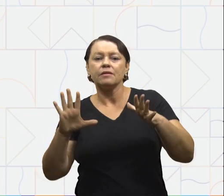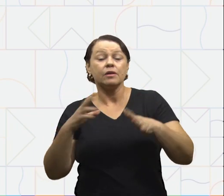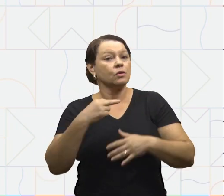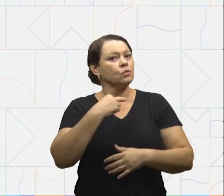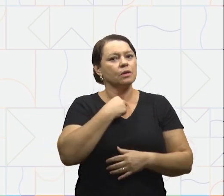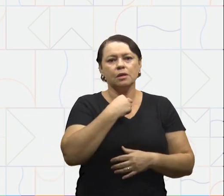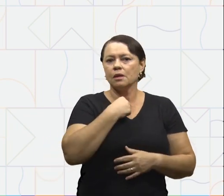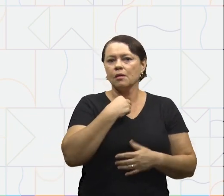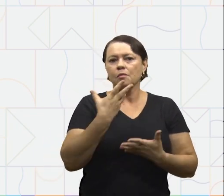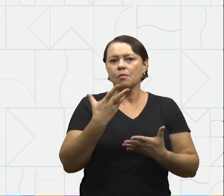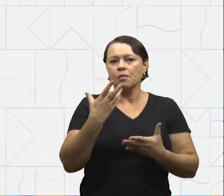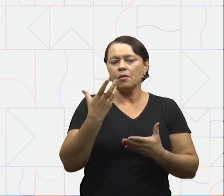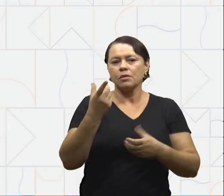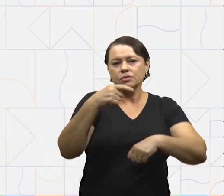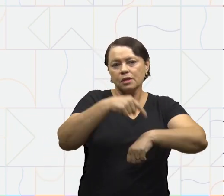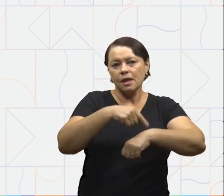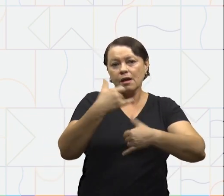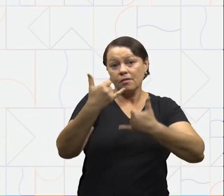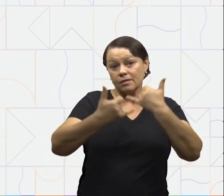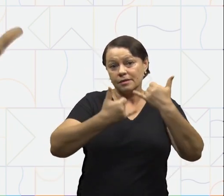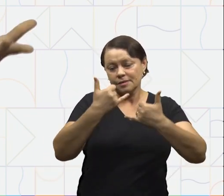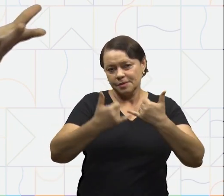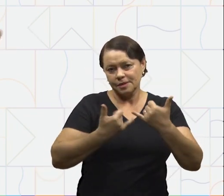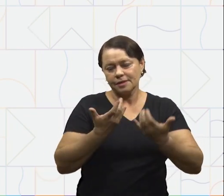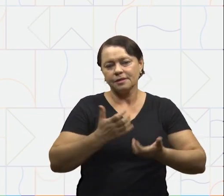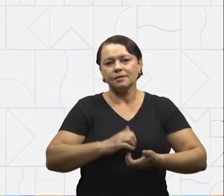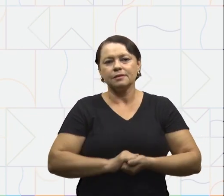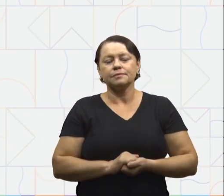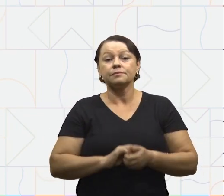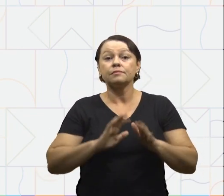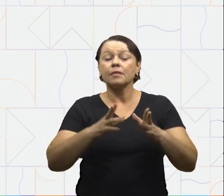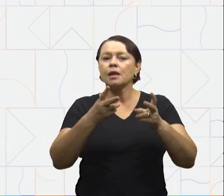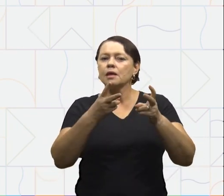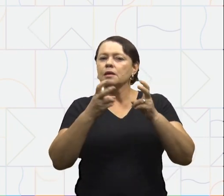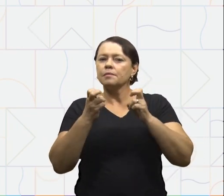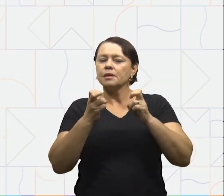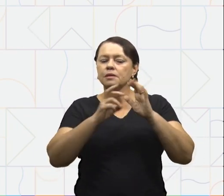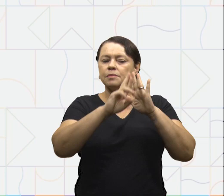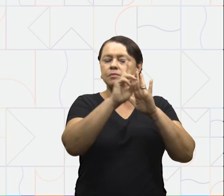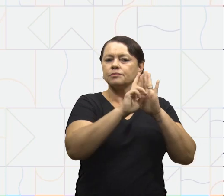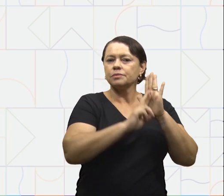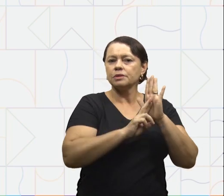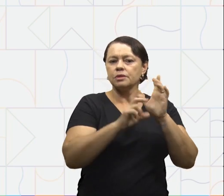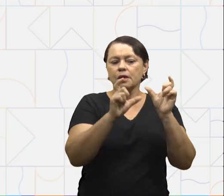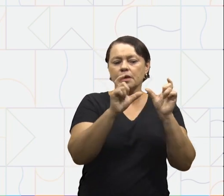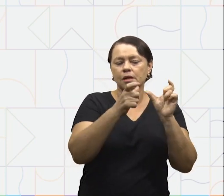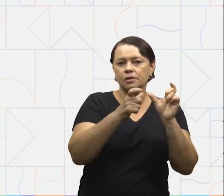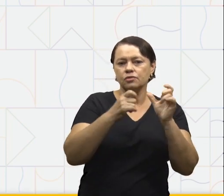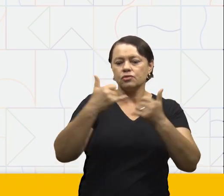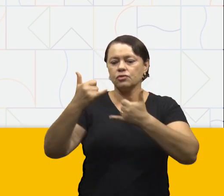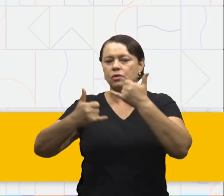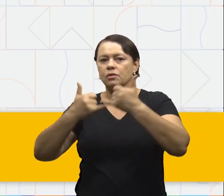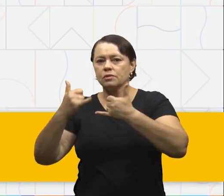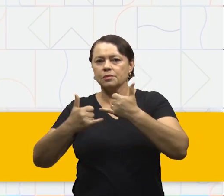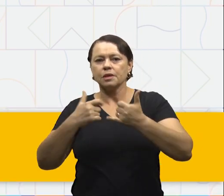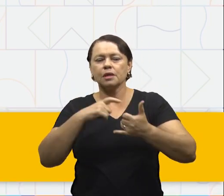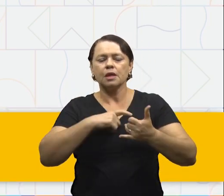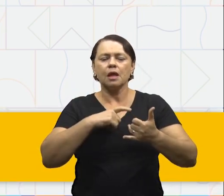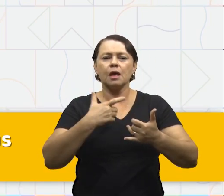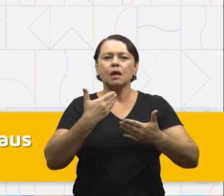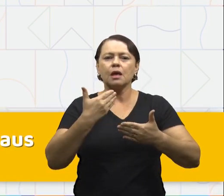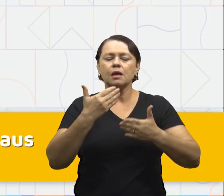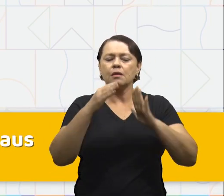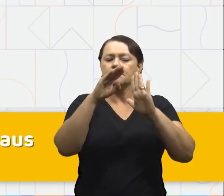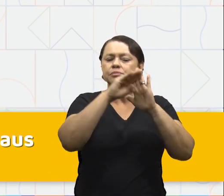durante toda a dinâmica do jogo ou brincadeira. E percebemos que as regras de jogos e brincadeiras trazem todo o passo a passo para